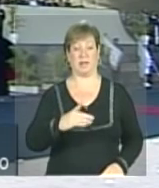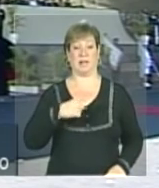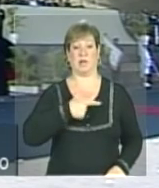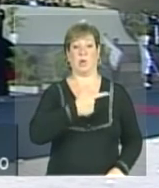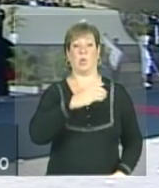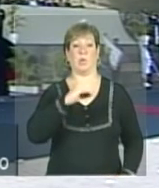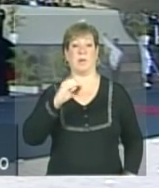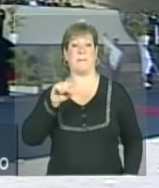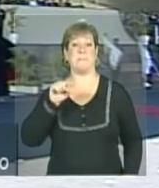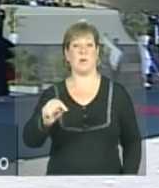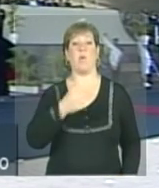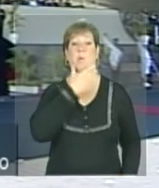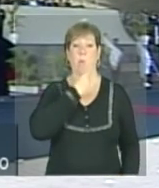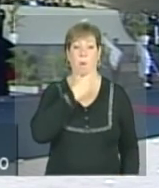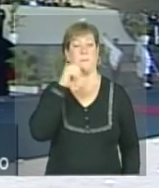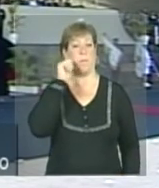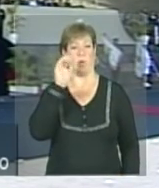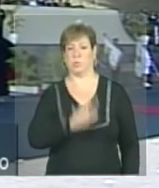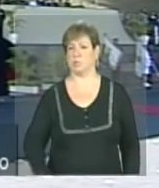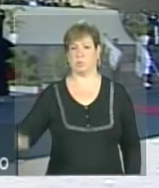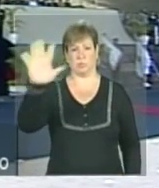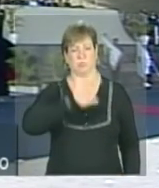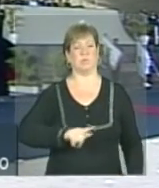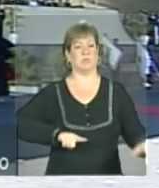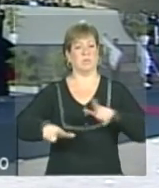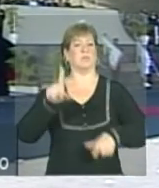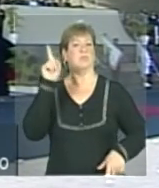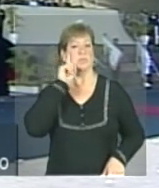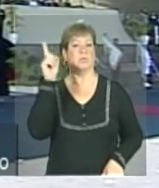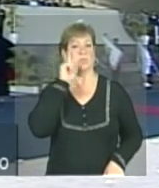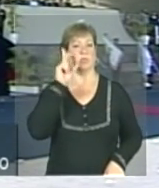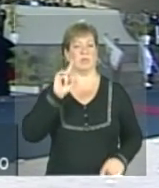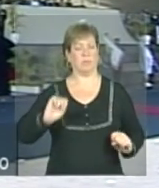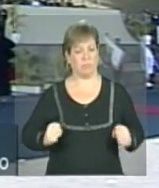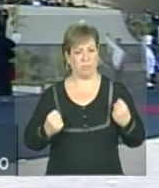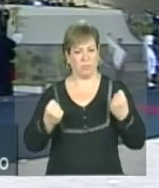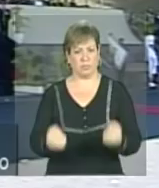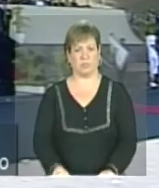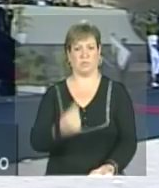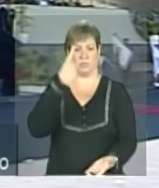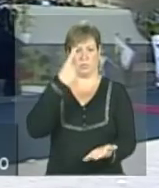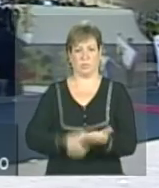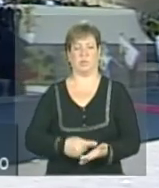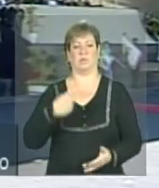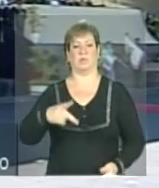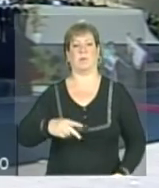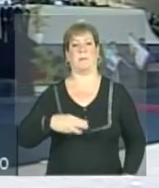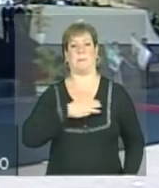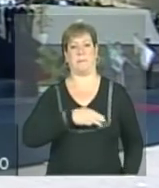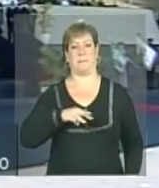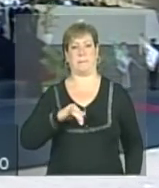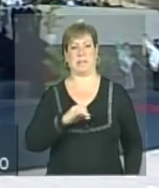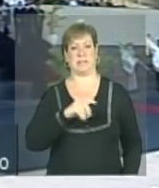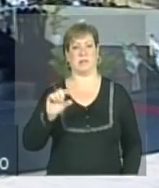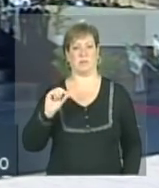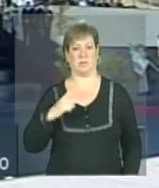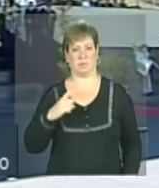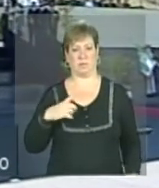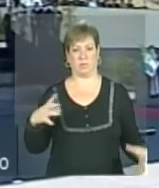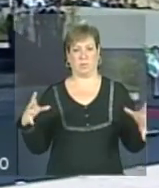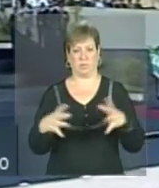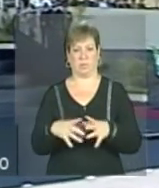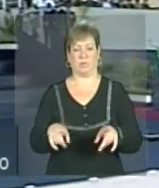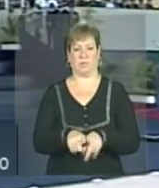e mulheres que em seu trabalho cotidiano conduzem a força ao cumprimento da sua missão e geram um